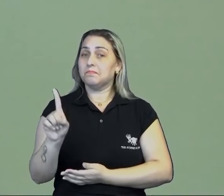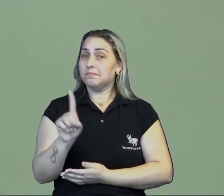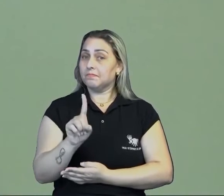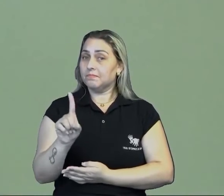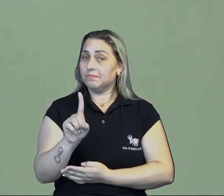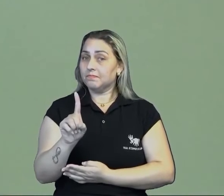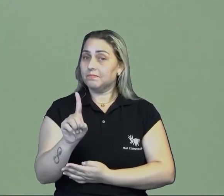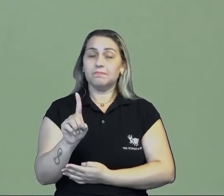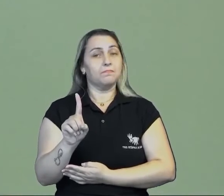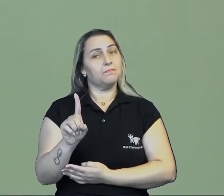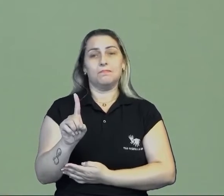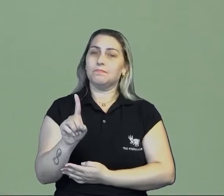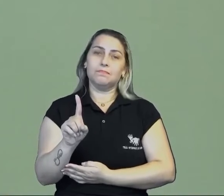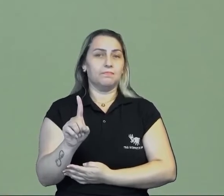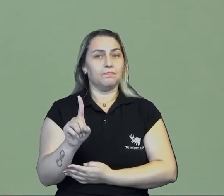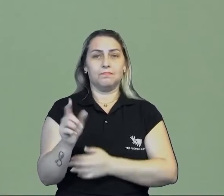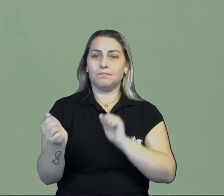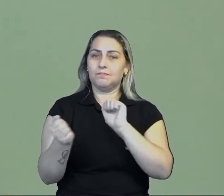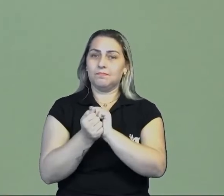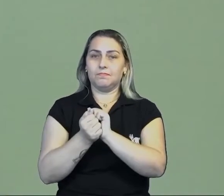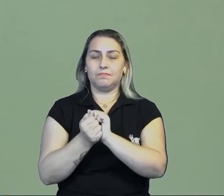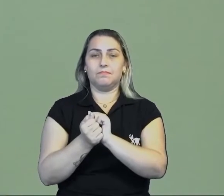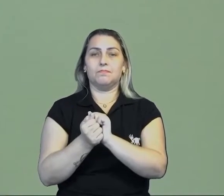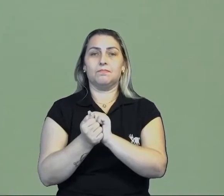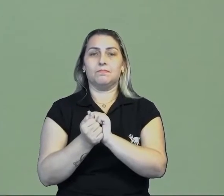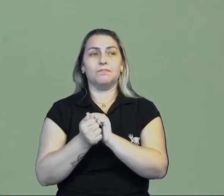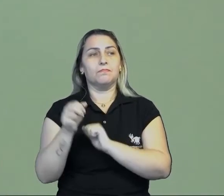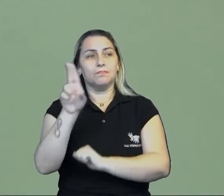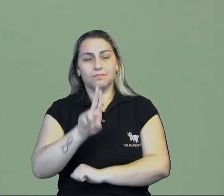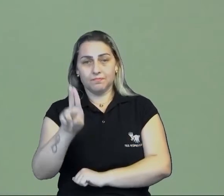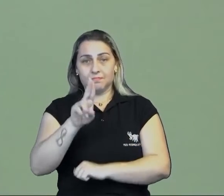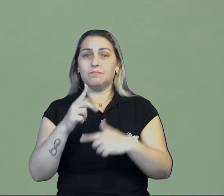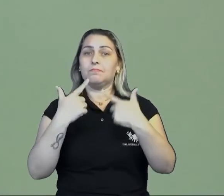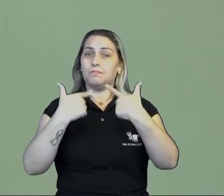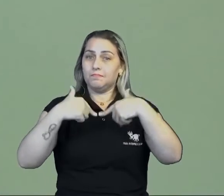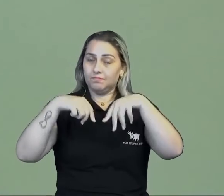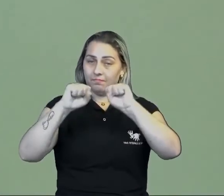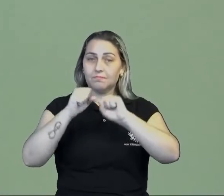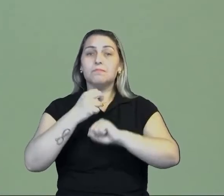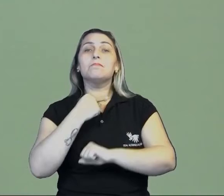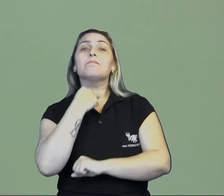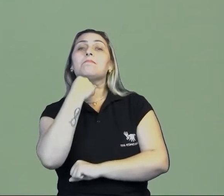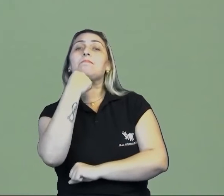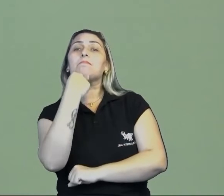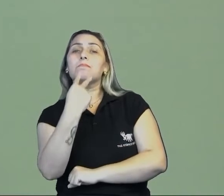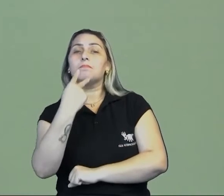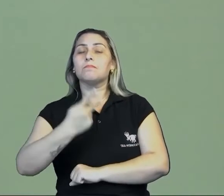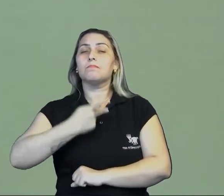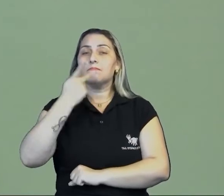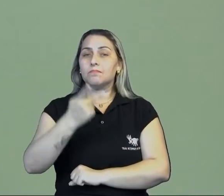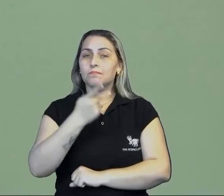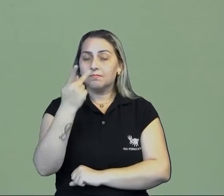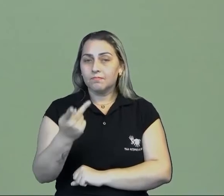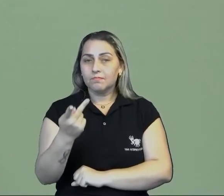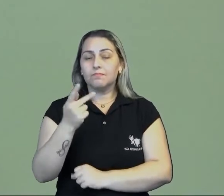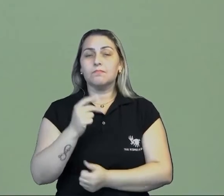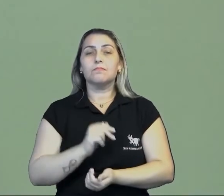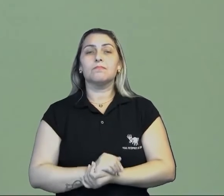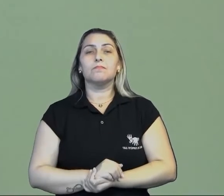não e balanço a cabeça, então eu usei a linguagem, a voz, né? A fala